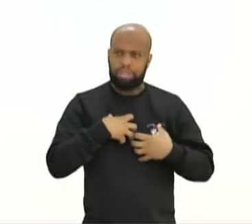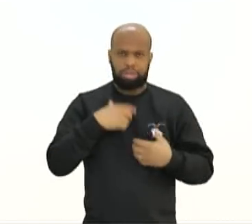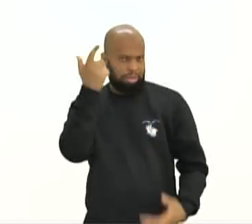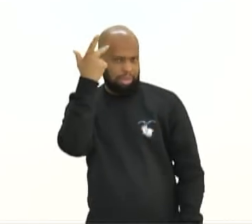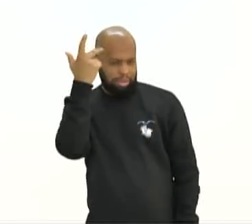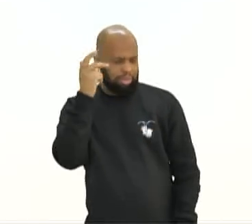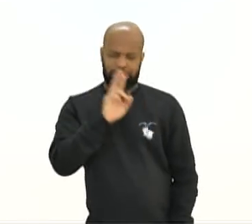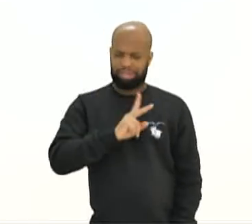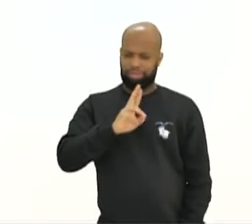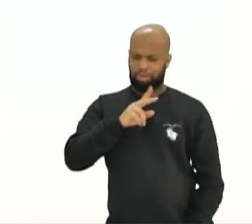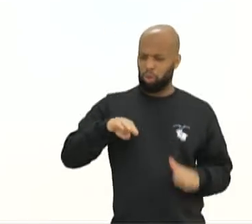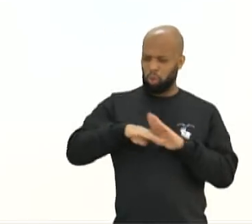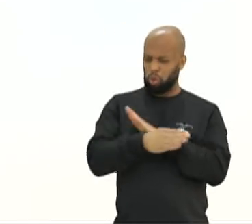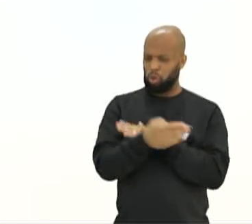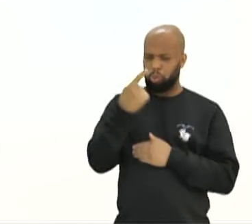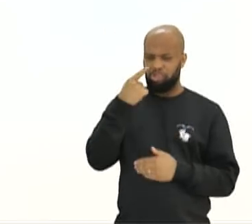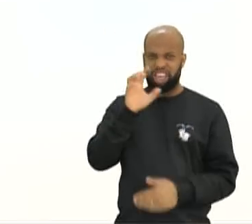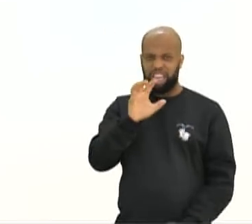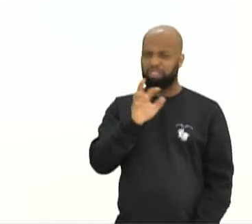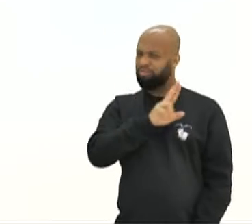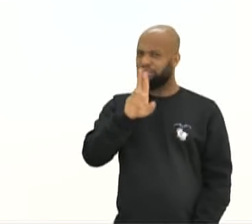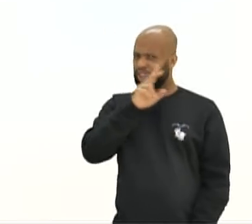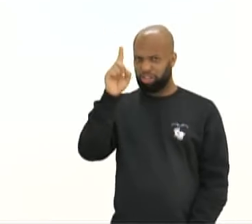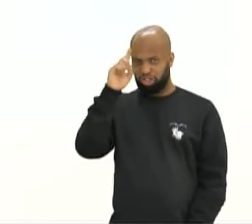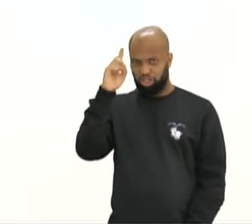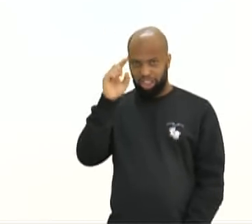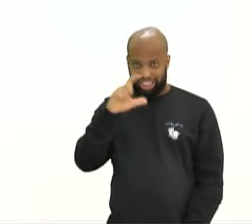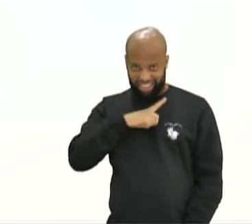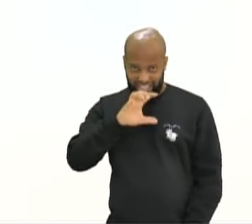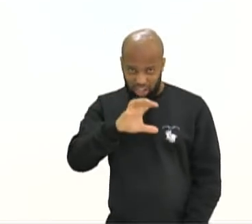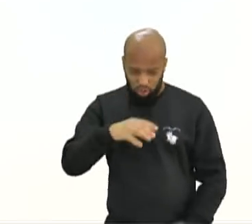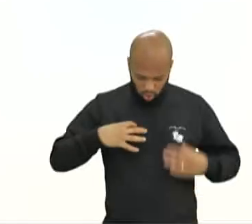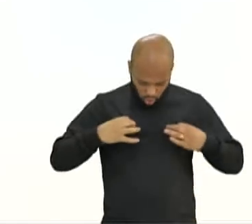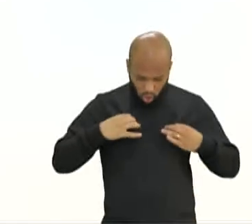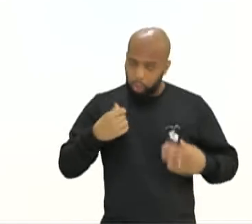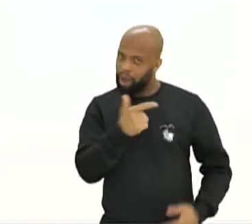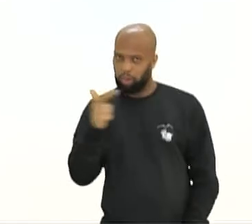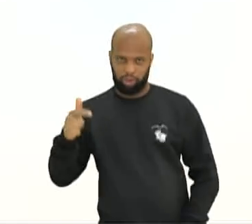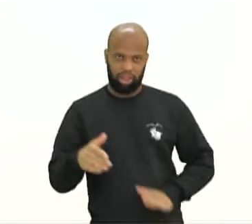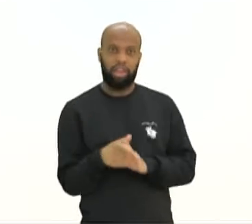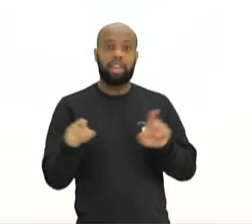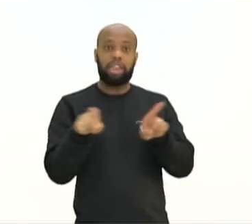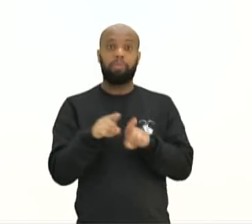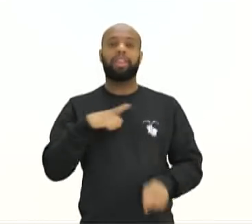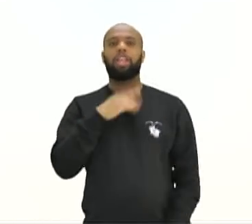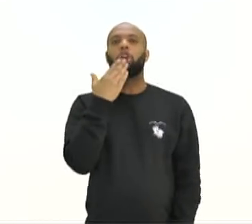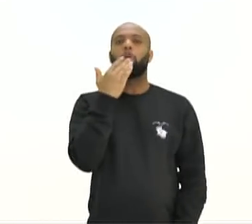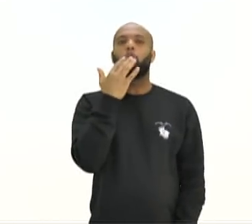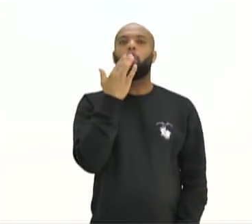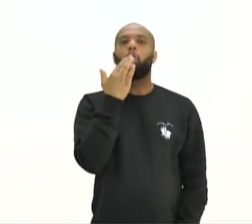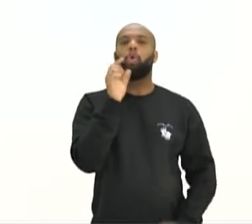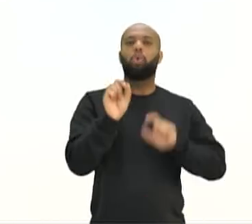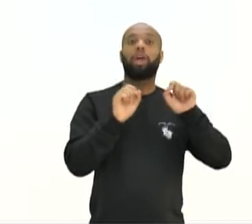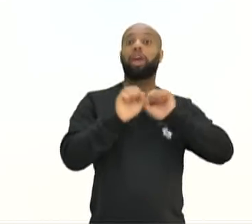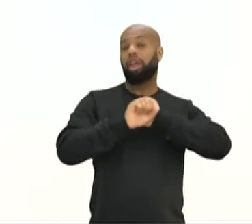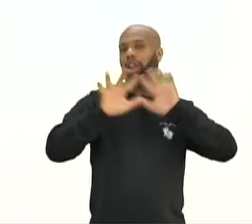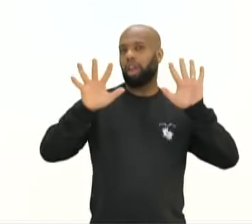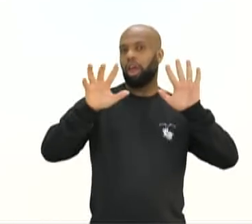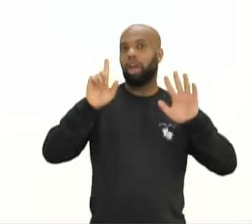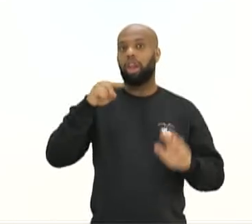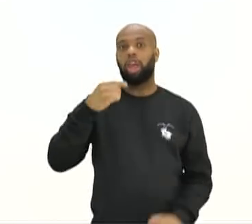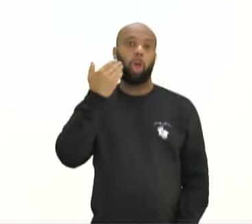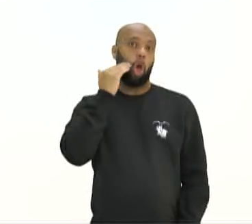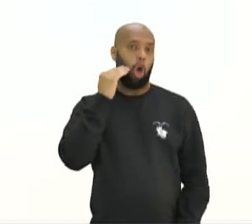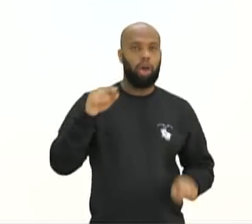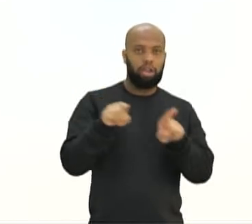habitual, a gente não está habituado, né, no nosso dia a dia com essa vestimenta. Eu tenho ali cores bem leves, a cor rosa